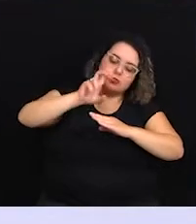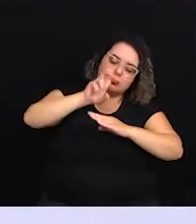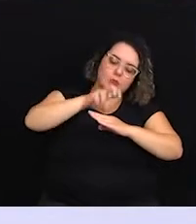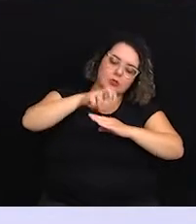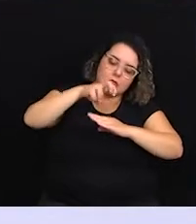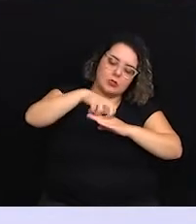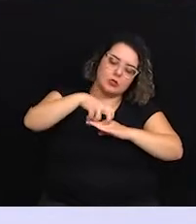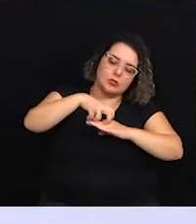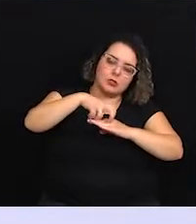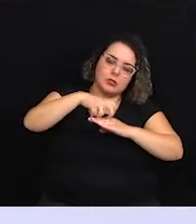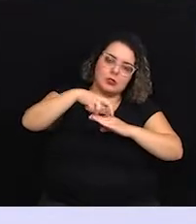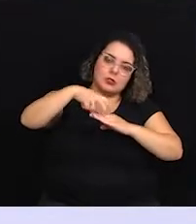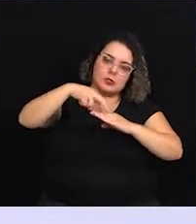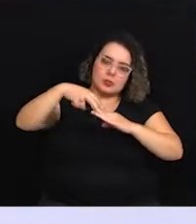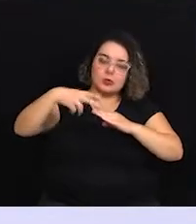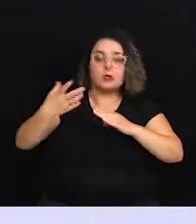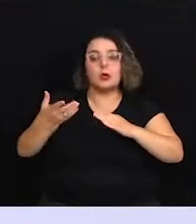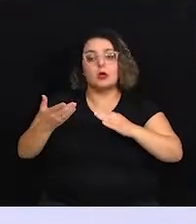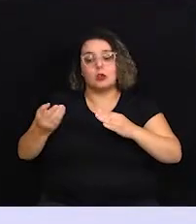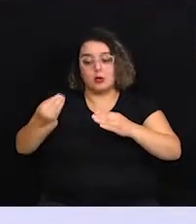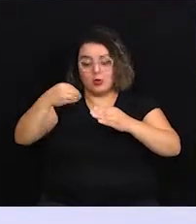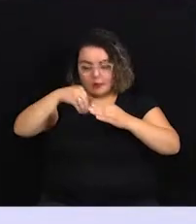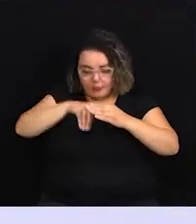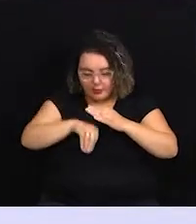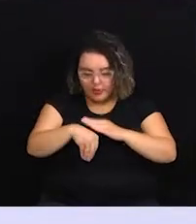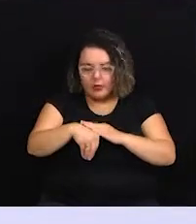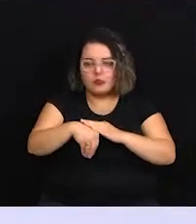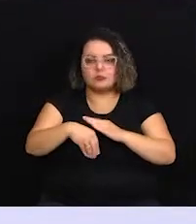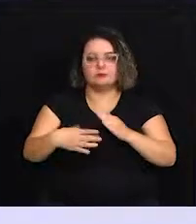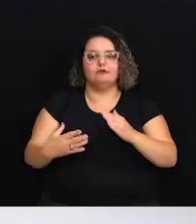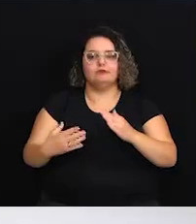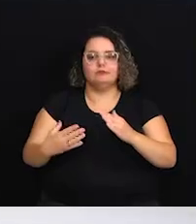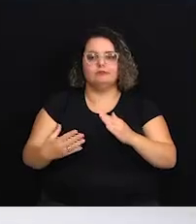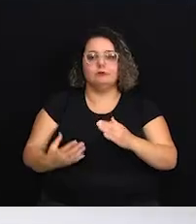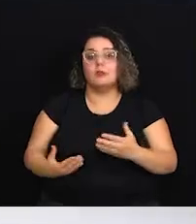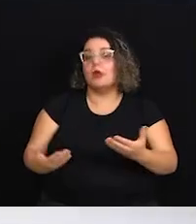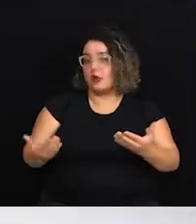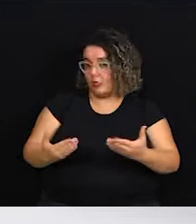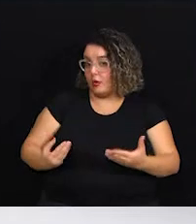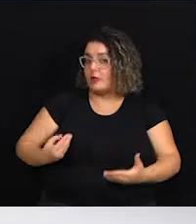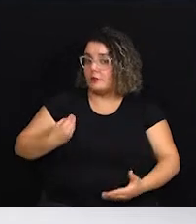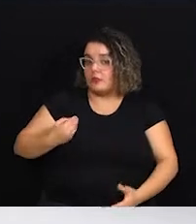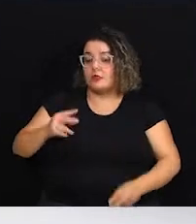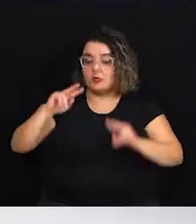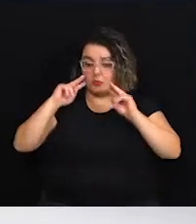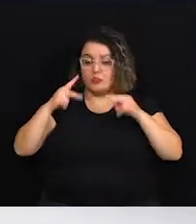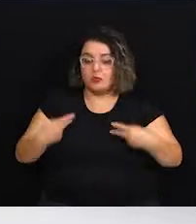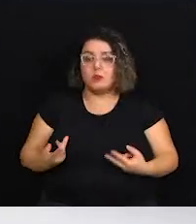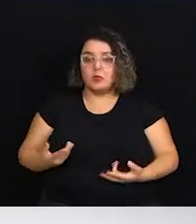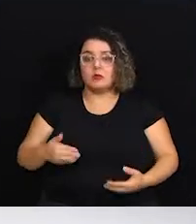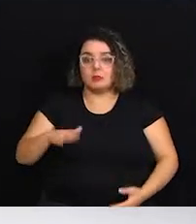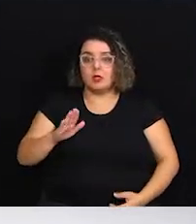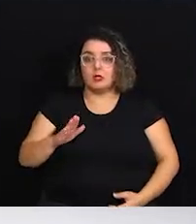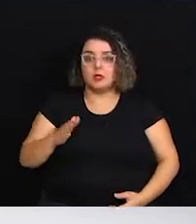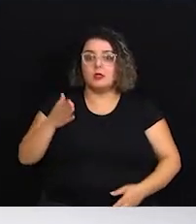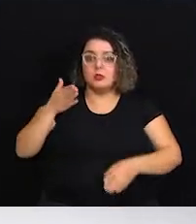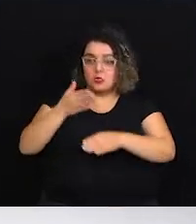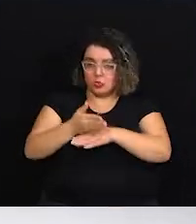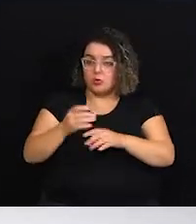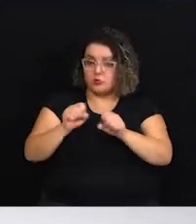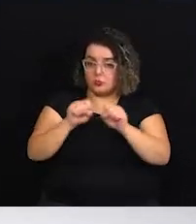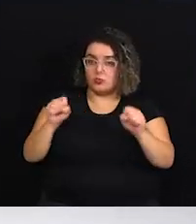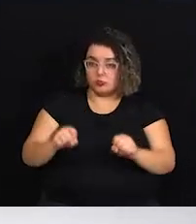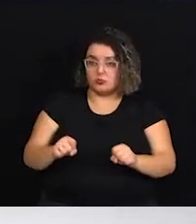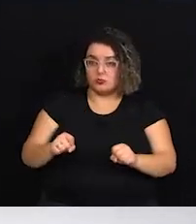casas, dividindo uma vida com a gente. Então, hoje eles vivem uma vida muito mais humana, né? E eles fazem parte hoje do